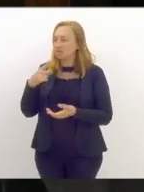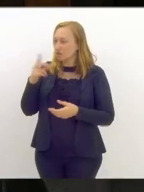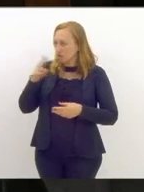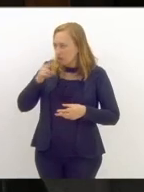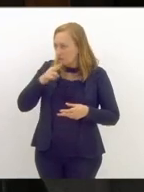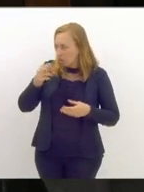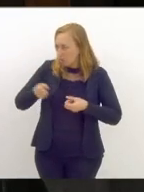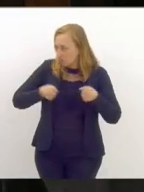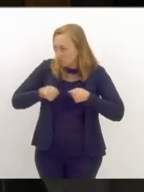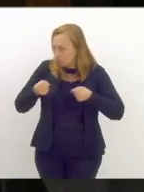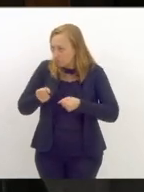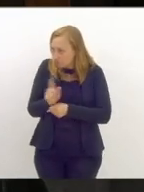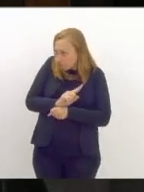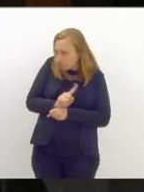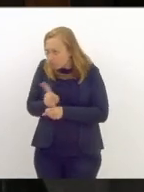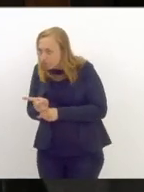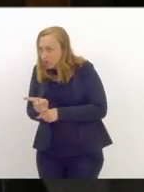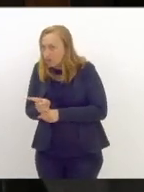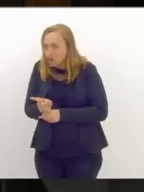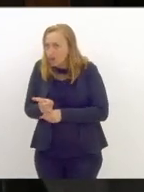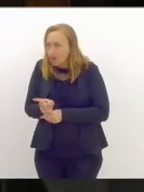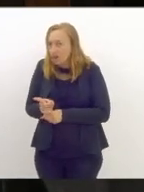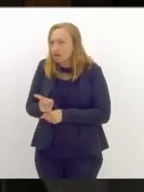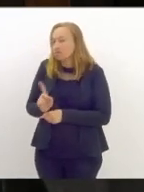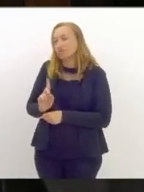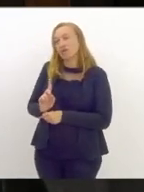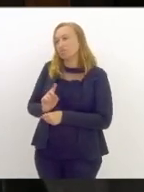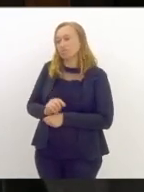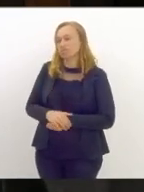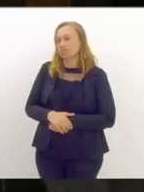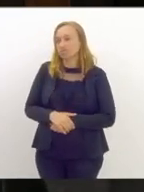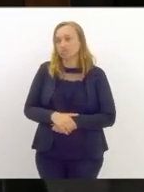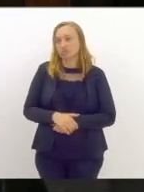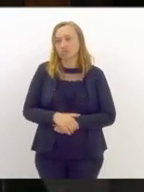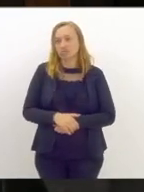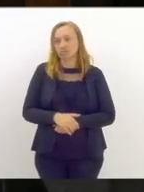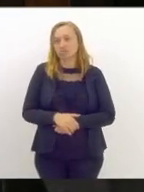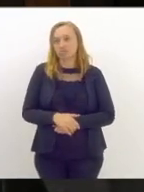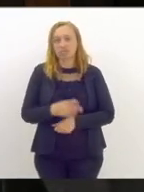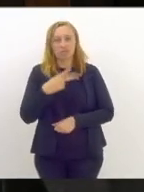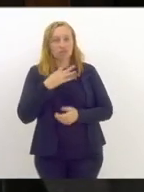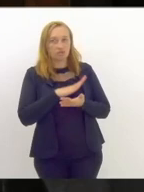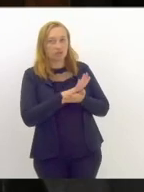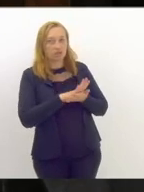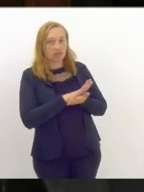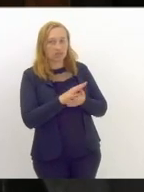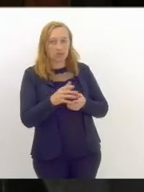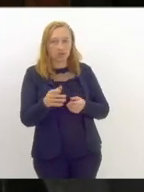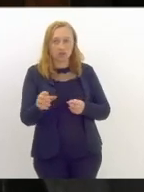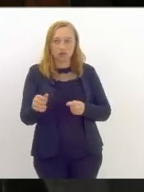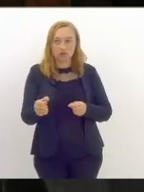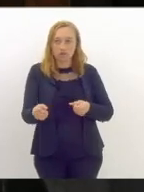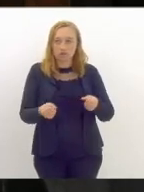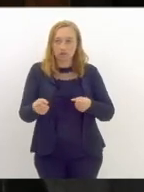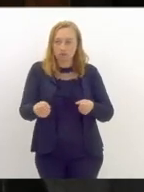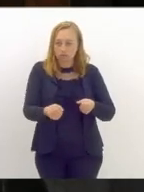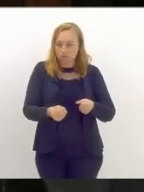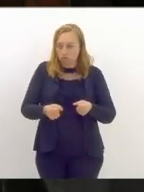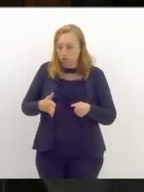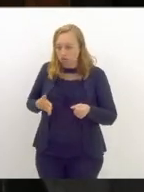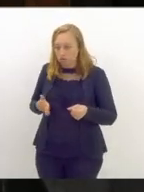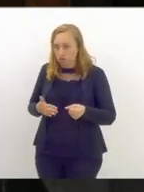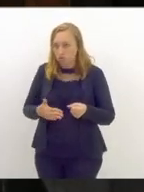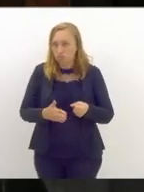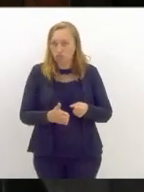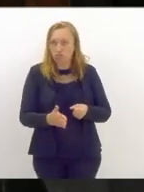falei. Ele perguntou, estava correndo? Eu falei, não. Ele, nada mais falou, tirou o carro. Quando eu guinchei várias vezes